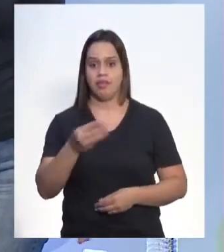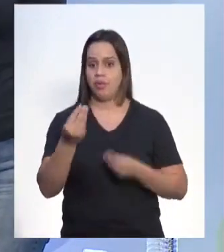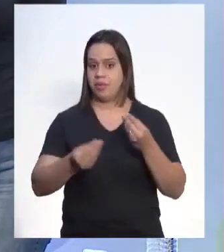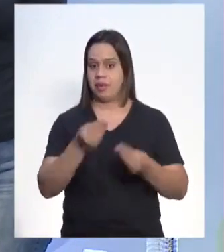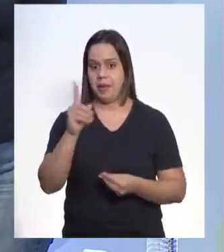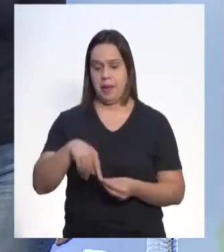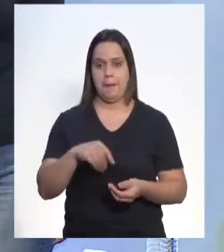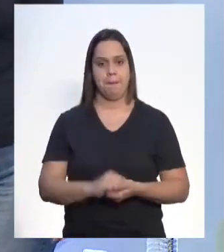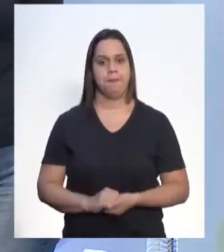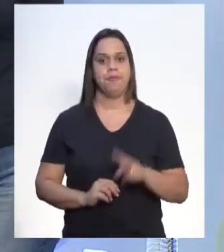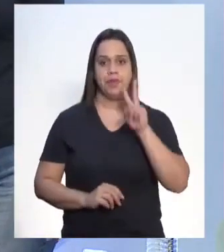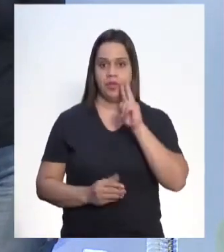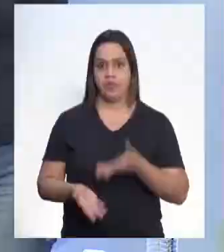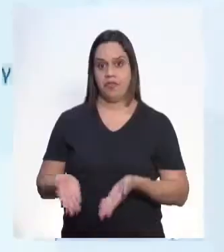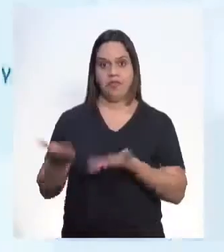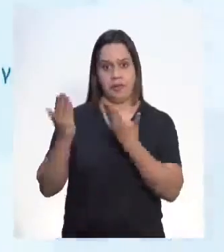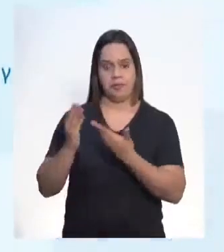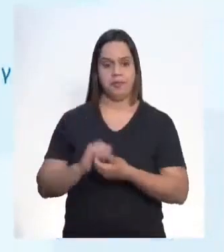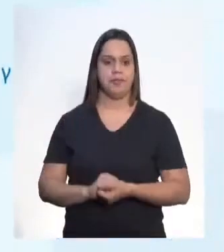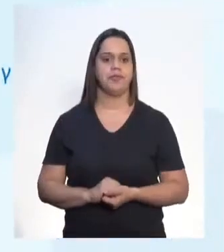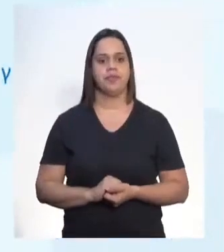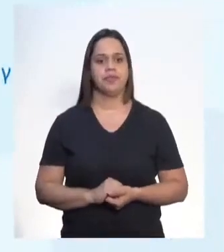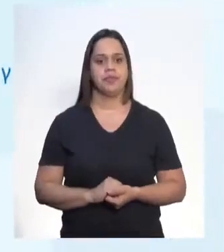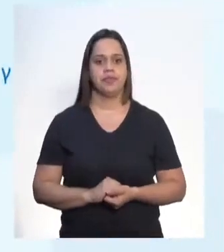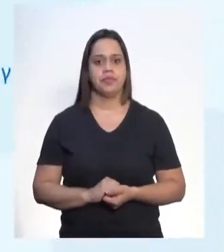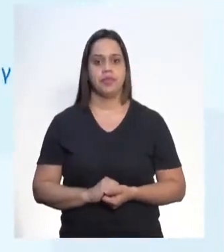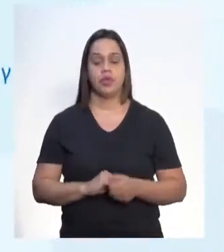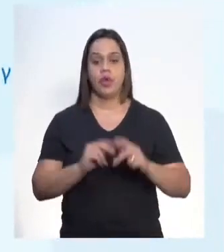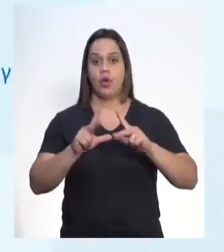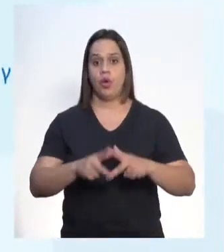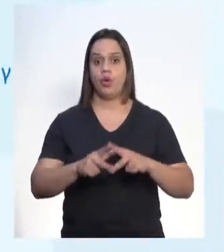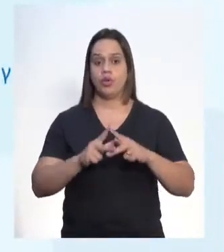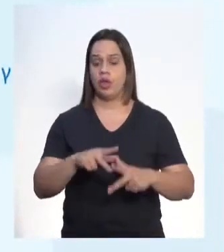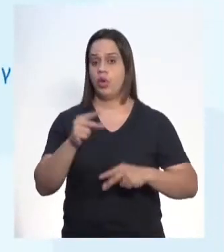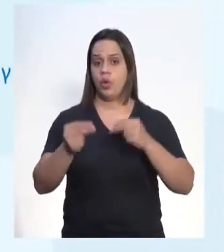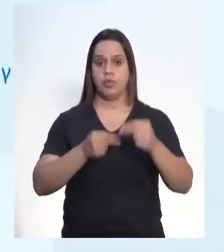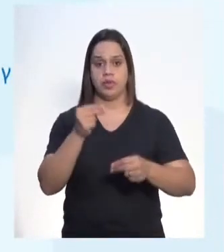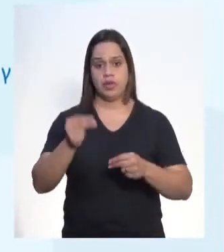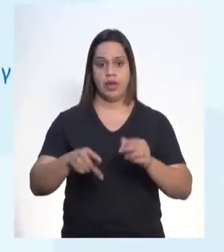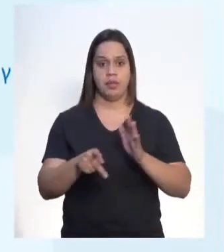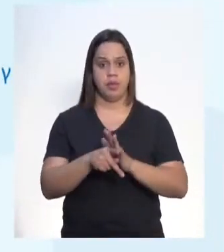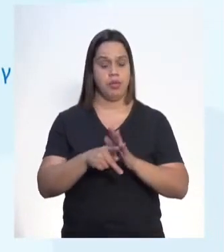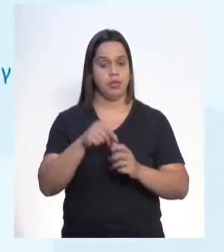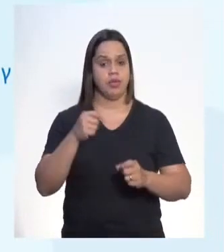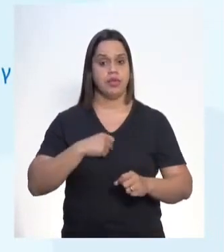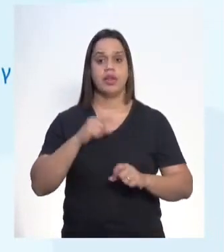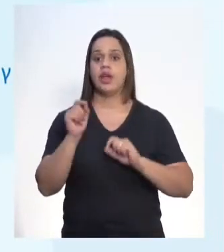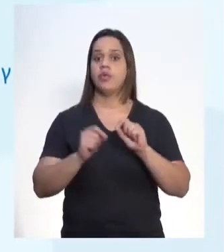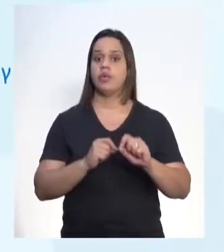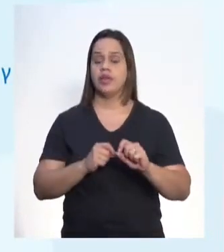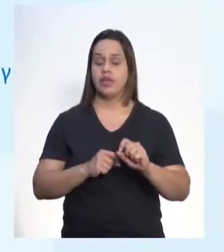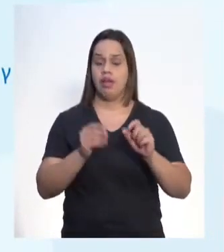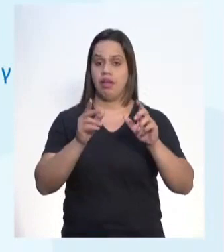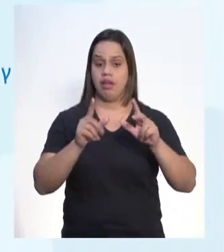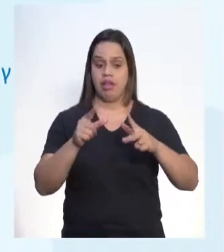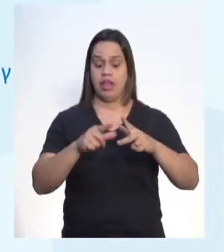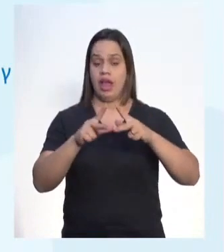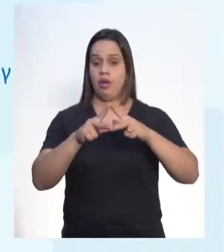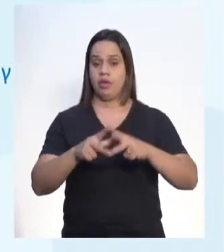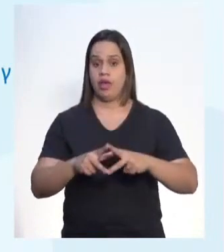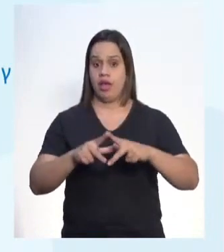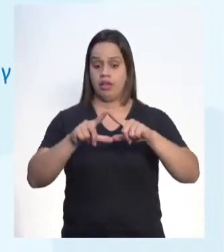Então, observe no slide. O triângulo retângulo, ele é um polígono com 3 lados,